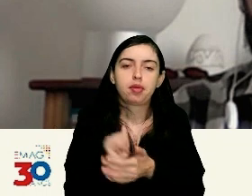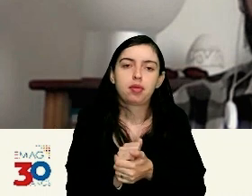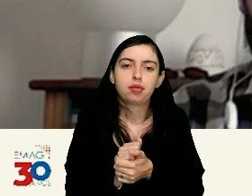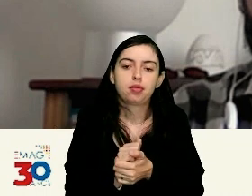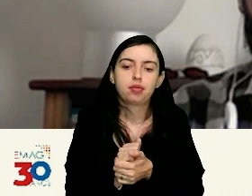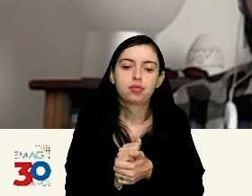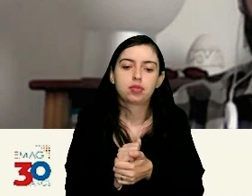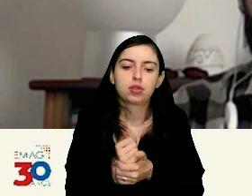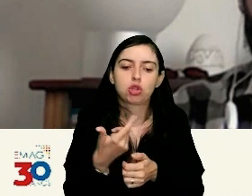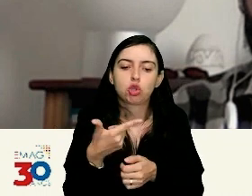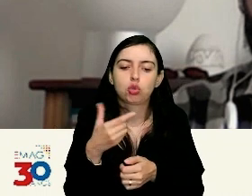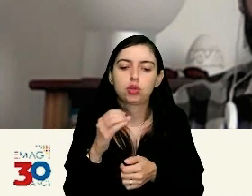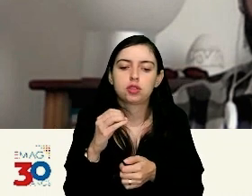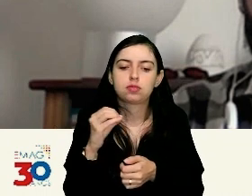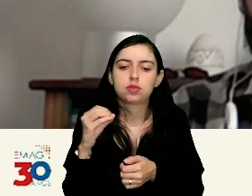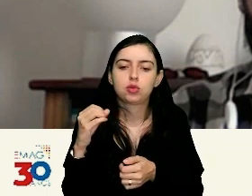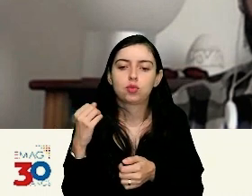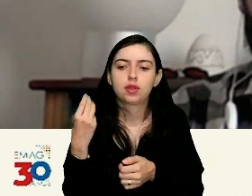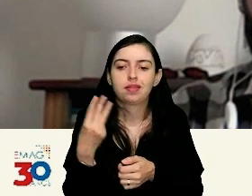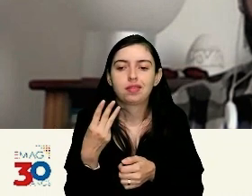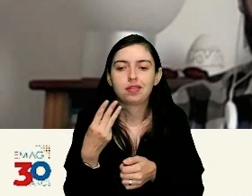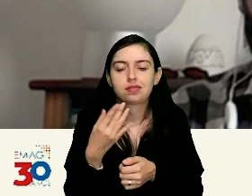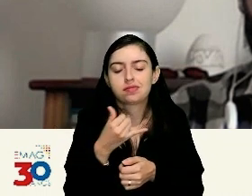2003, assim, infelizmente, a gente